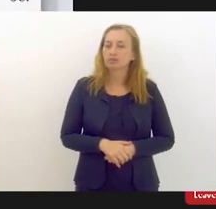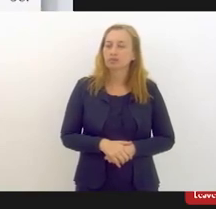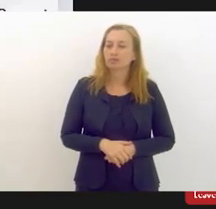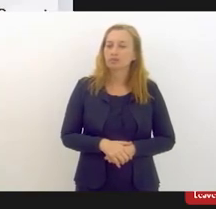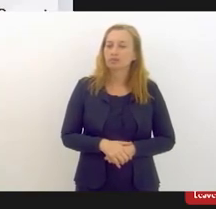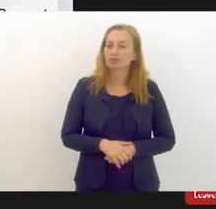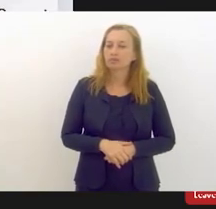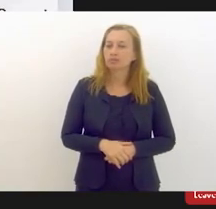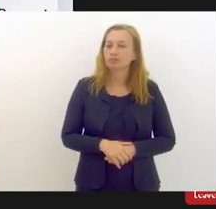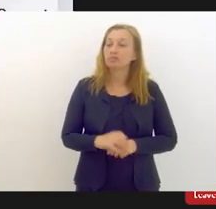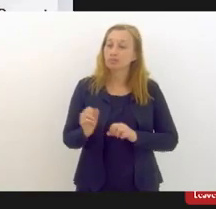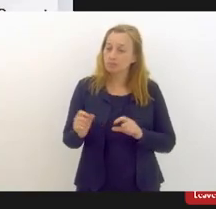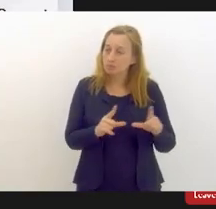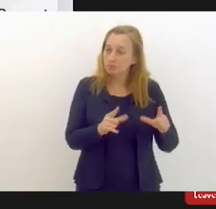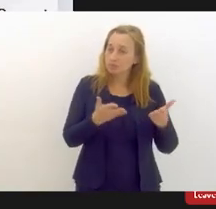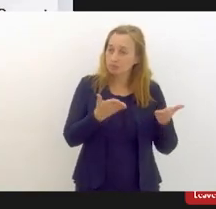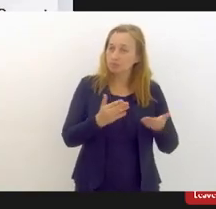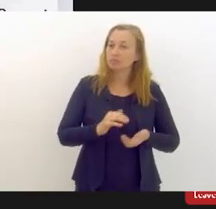agora no outro quadro, por favor.